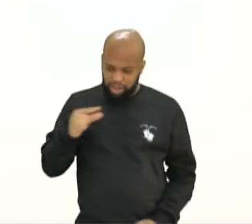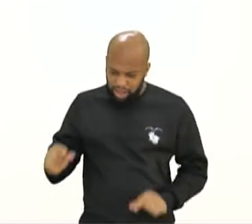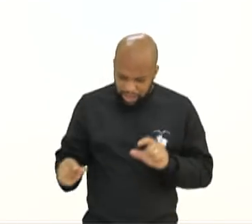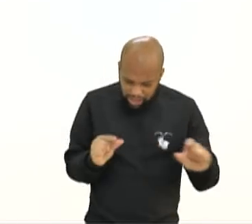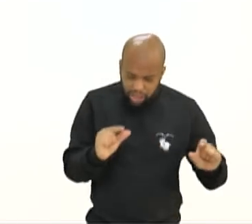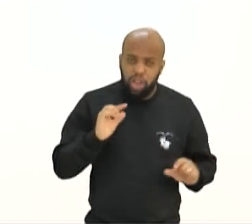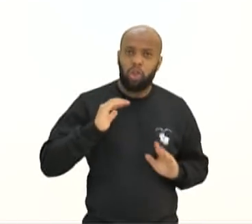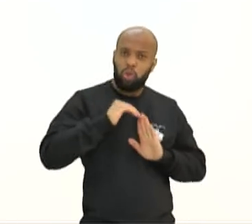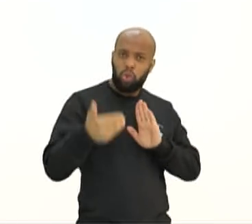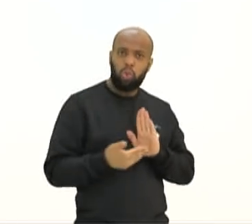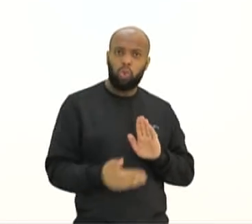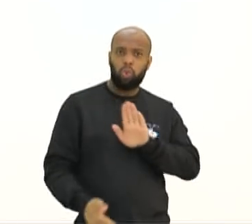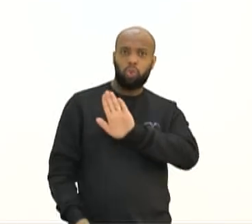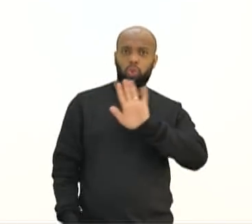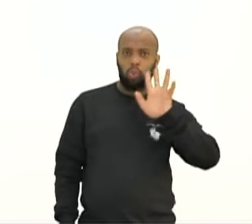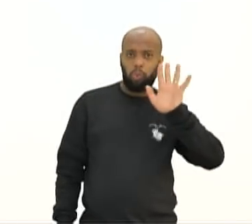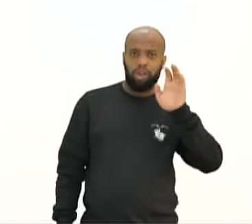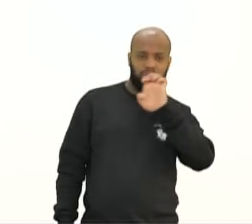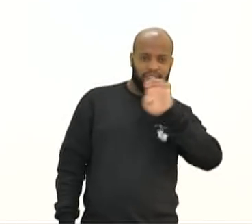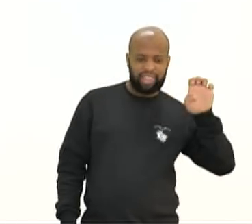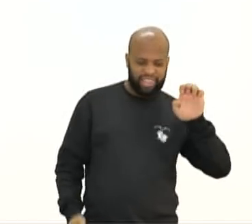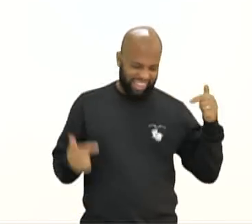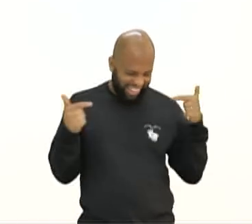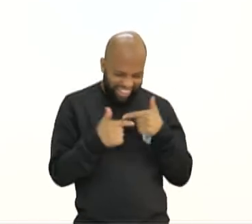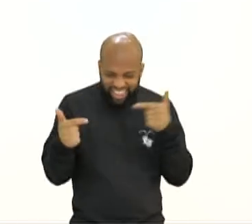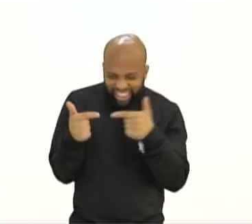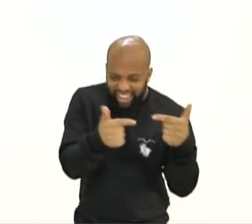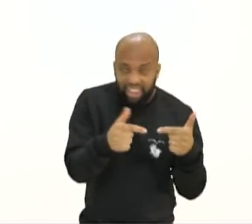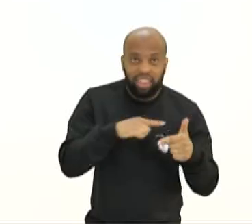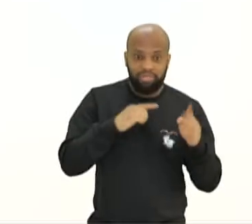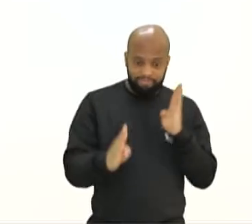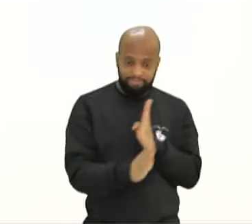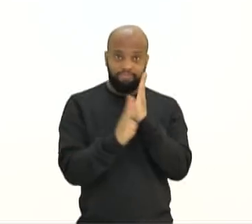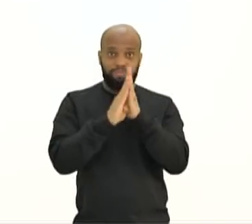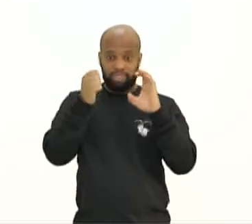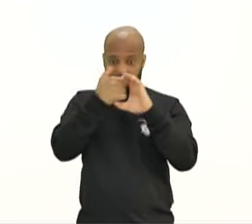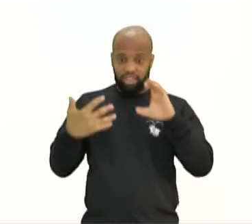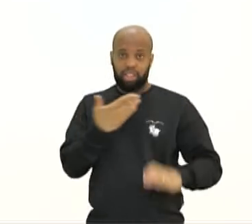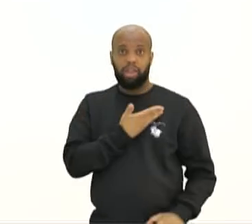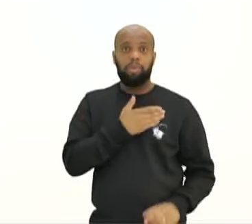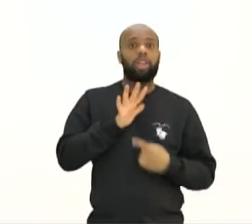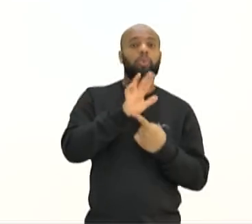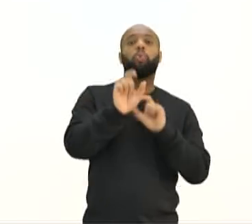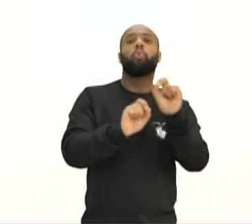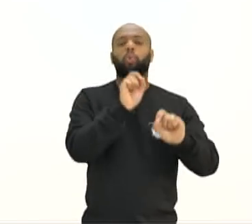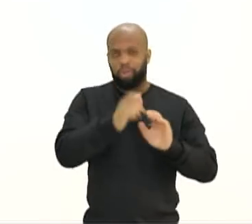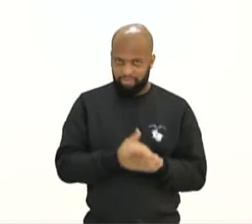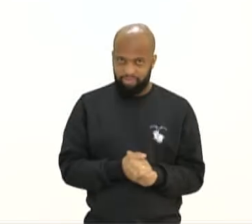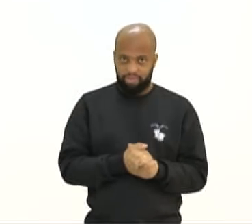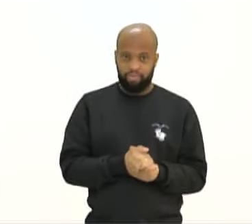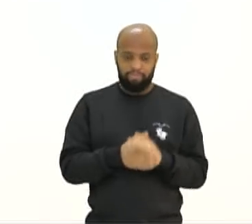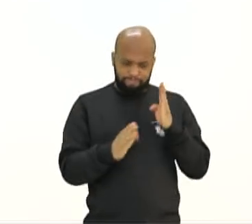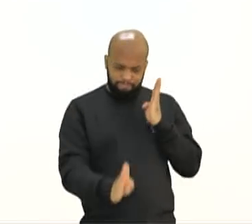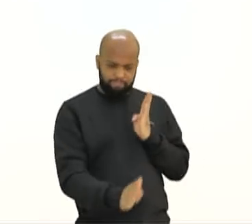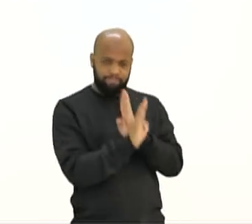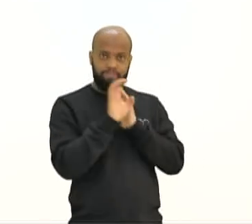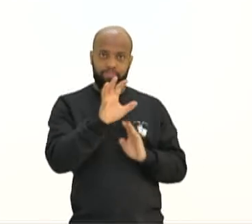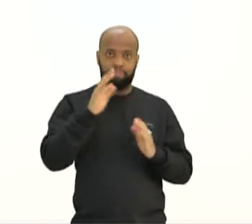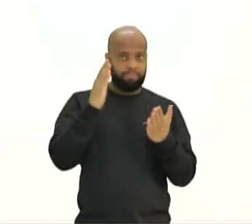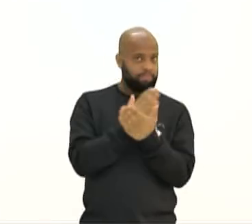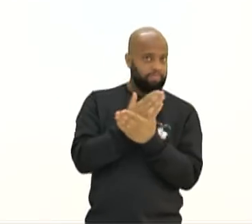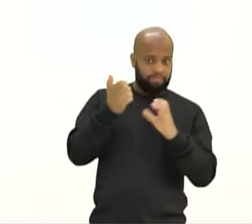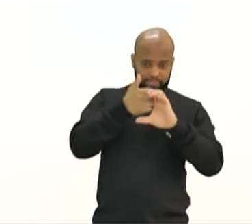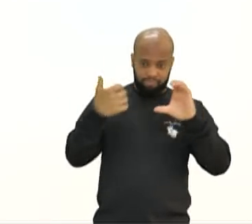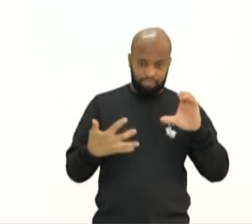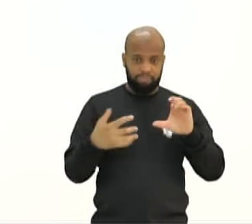pensou, e riram. A descoberta das características das amigas revela que... Então, ela descobriu algumas